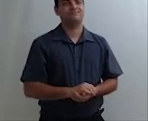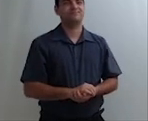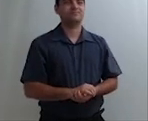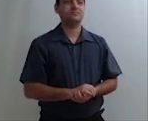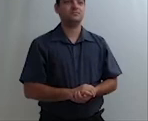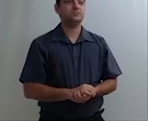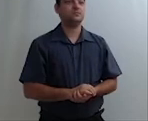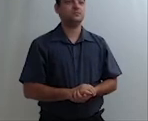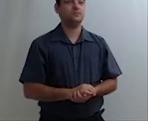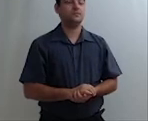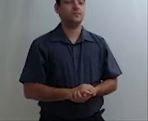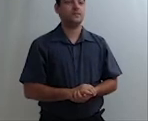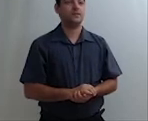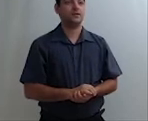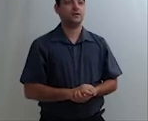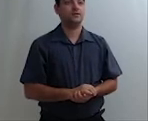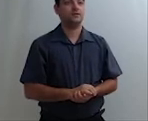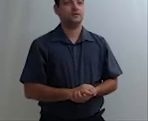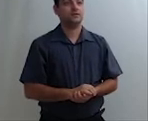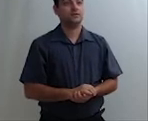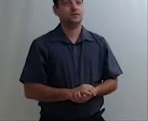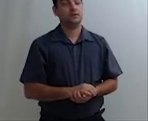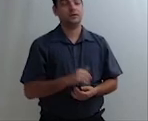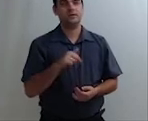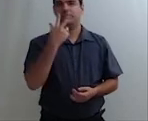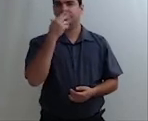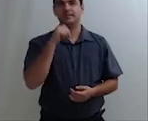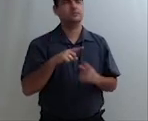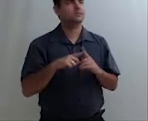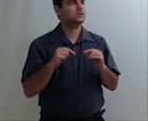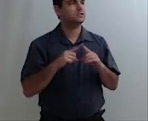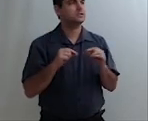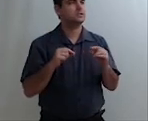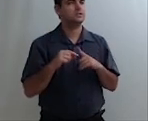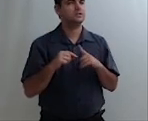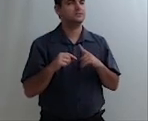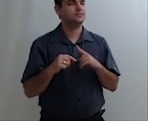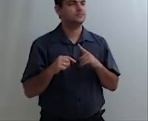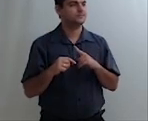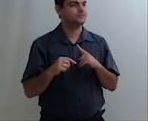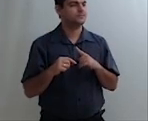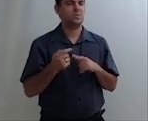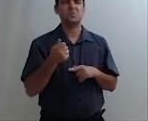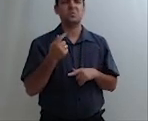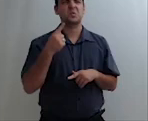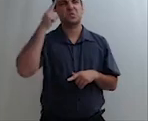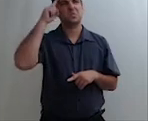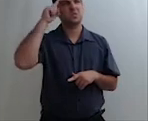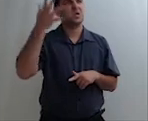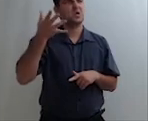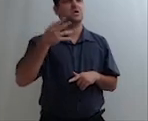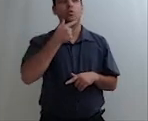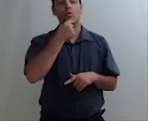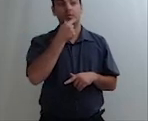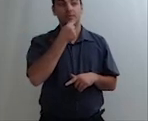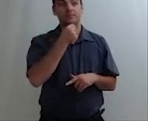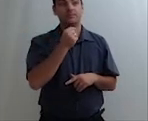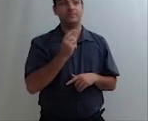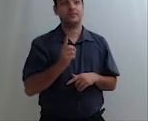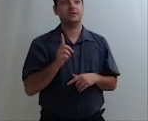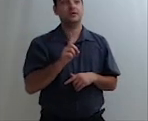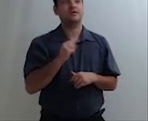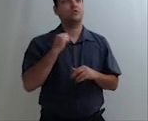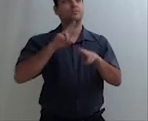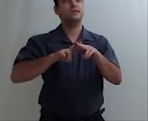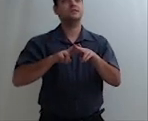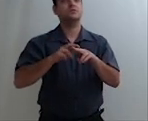tivemos agora inclusive Senor Presidente aqui em Brasília né há poucos dias um um rapaz ficou preso